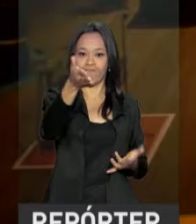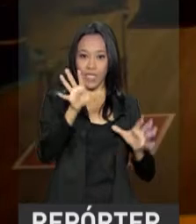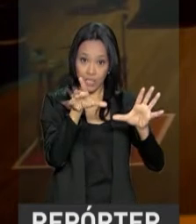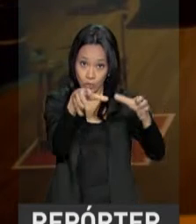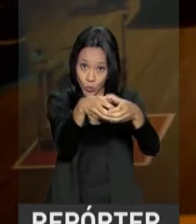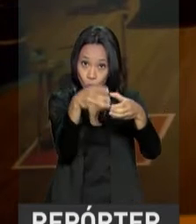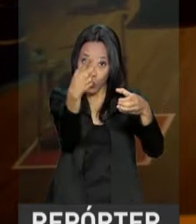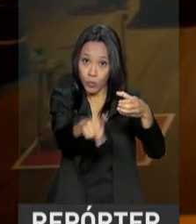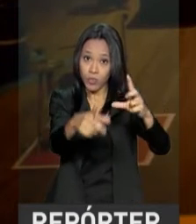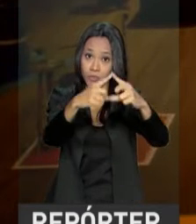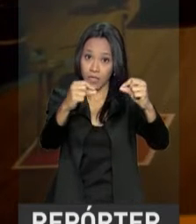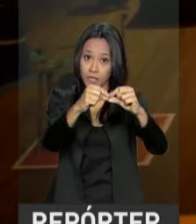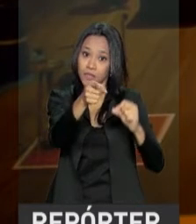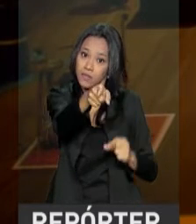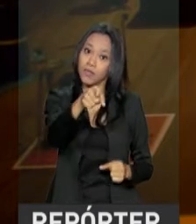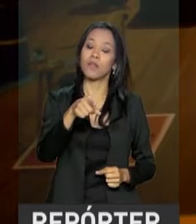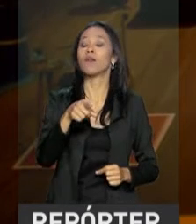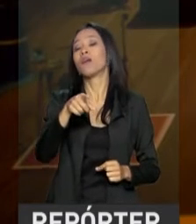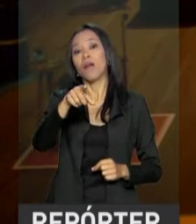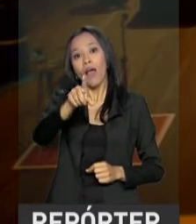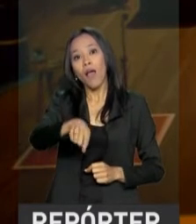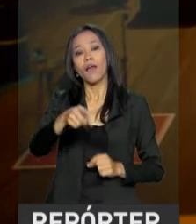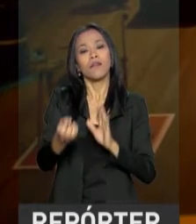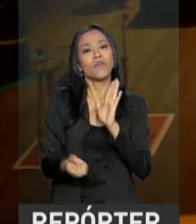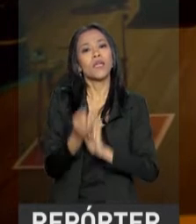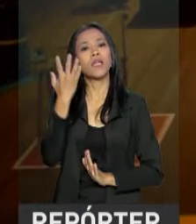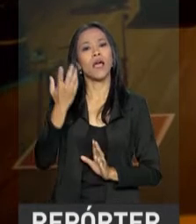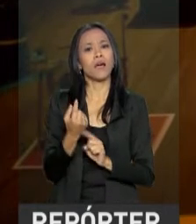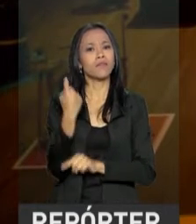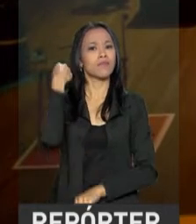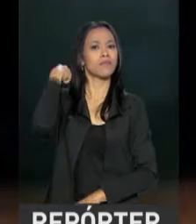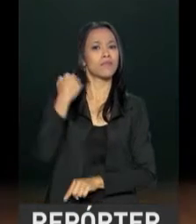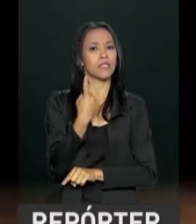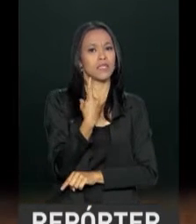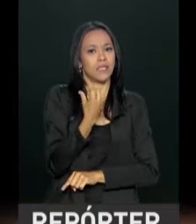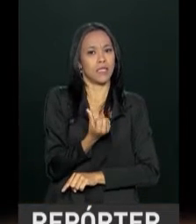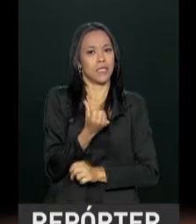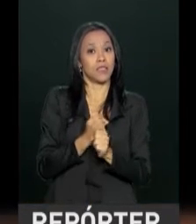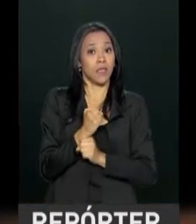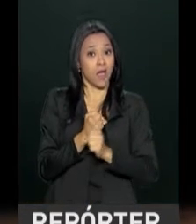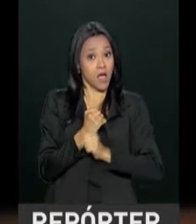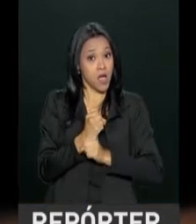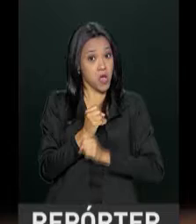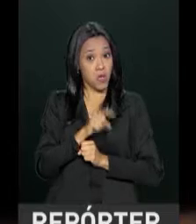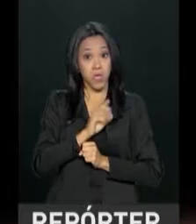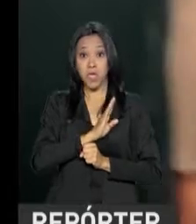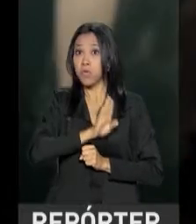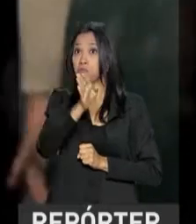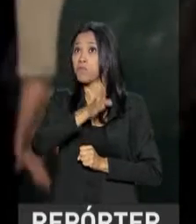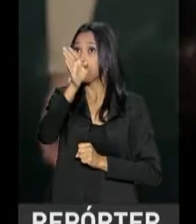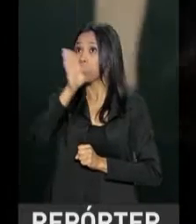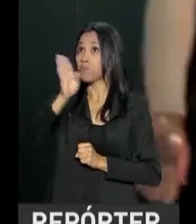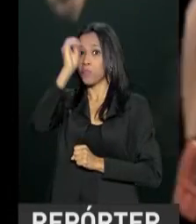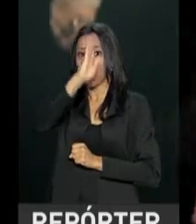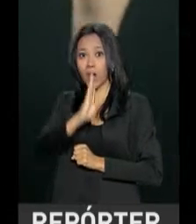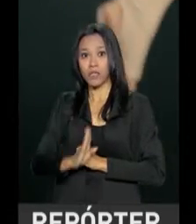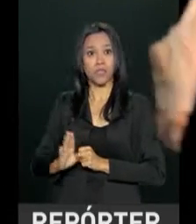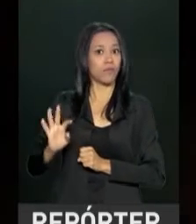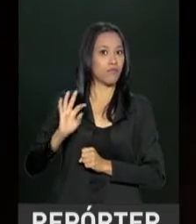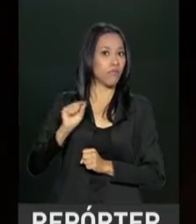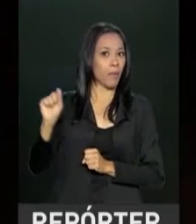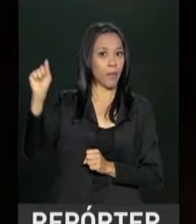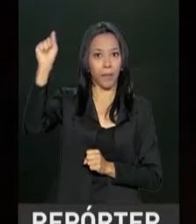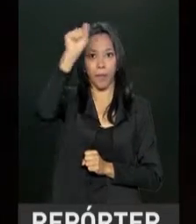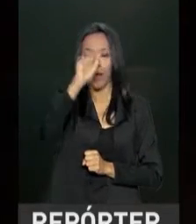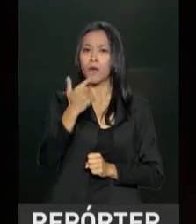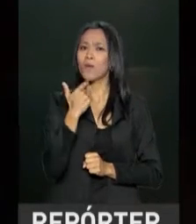de Brasília, Instrumento de Ver, foi criado há 16 anos e se apresenta por todo o Brasil com diversos espetáculos.